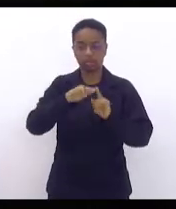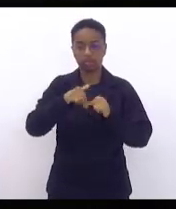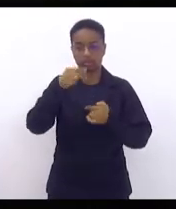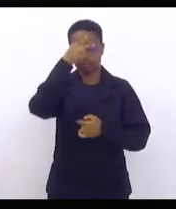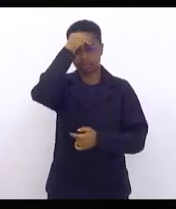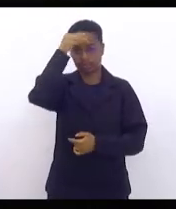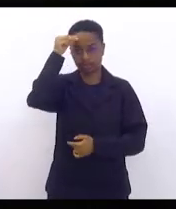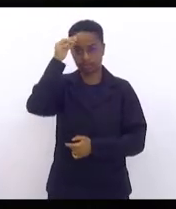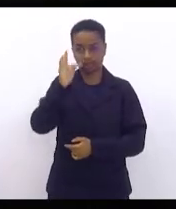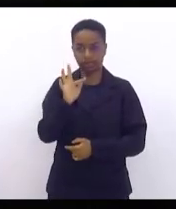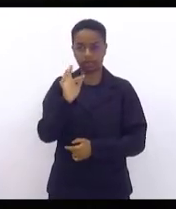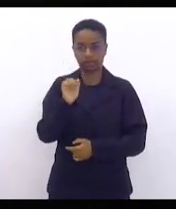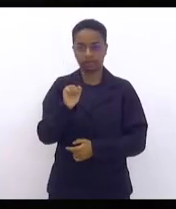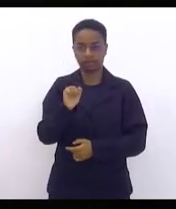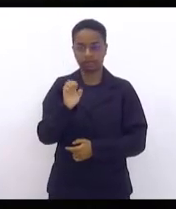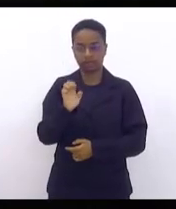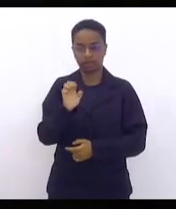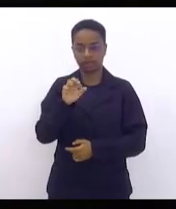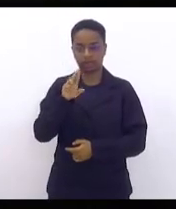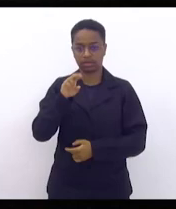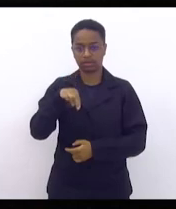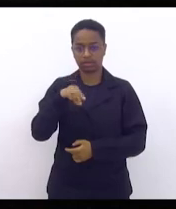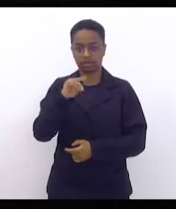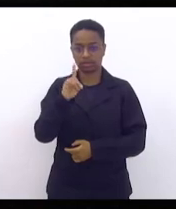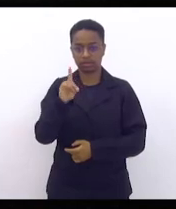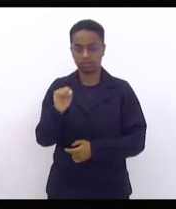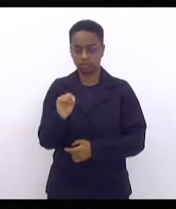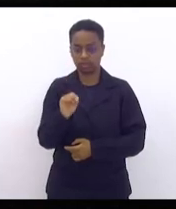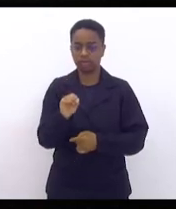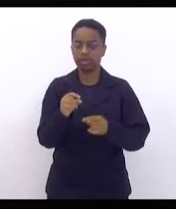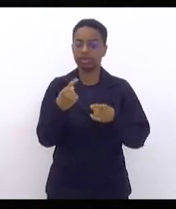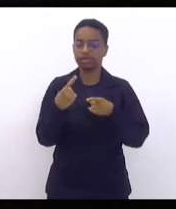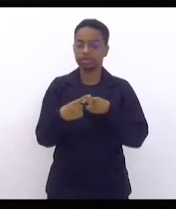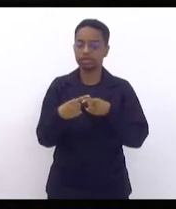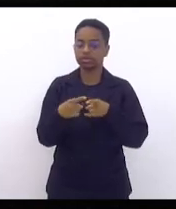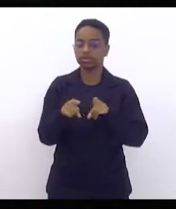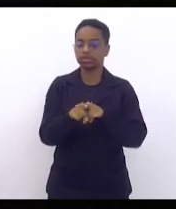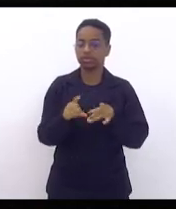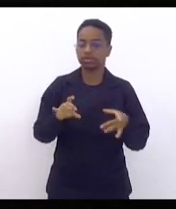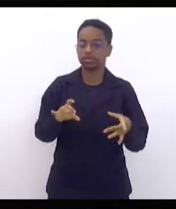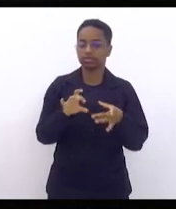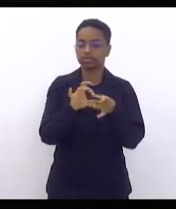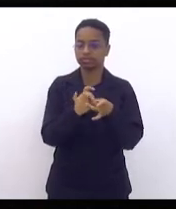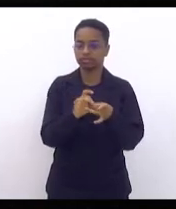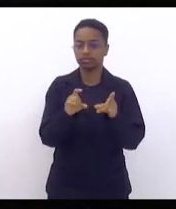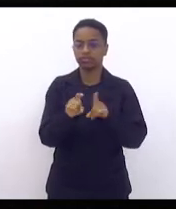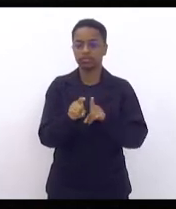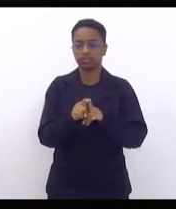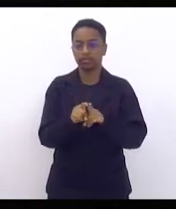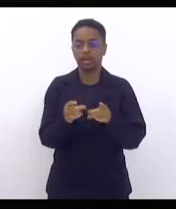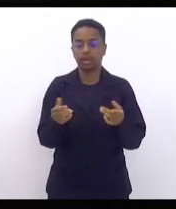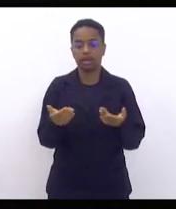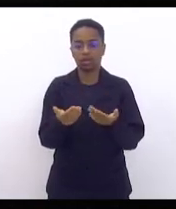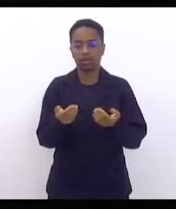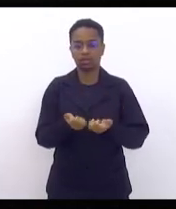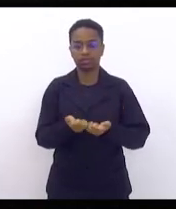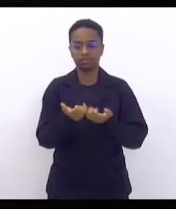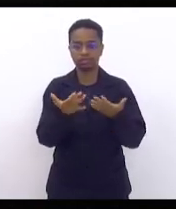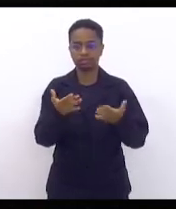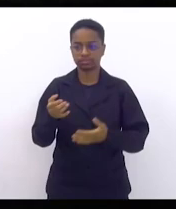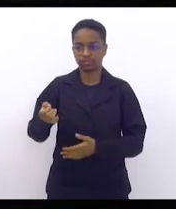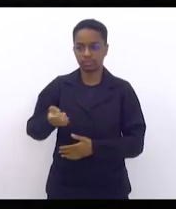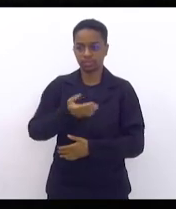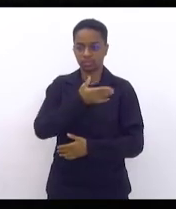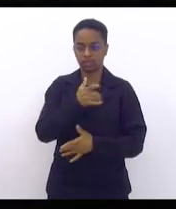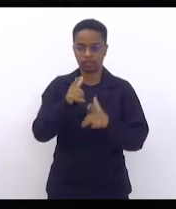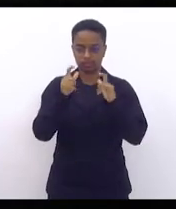prefeito Fernando Jordão que vai ser também um grande parceiro nisso cedendo então agora um novo espaço